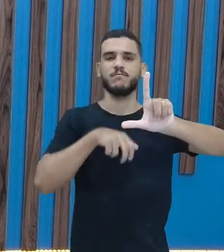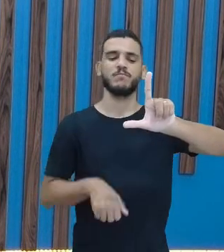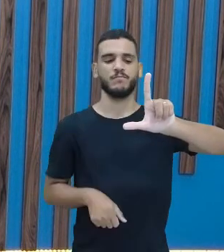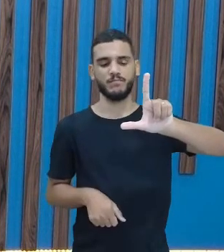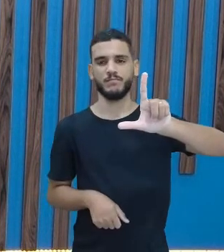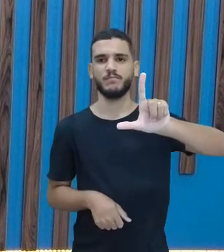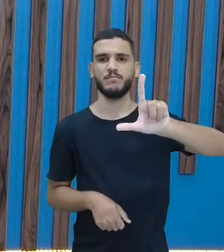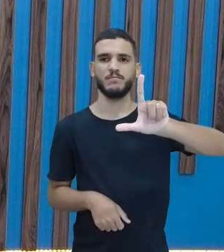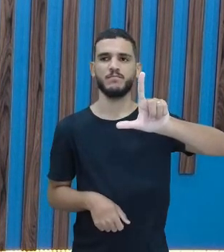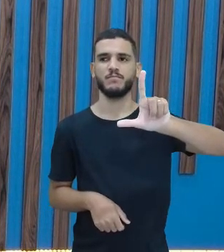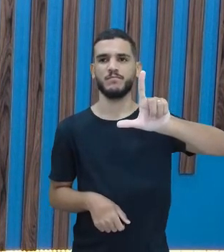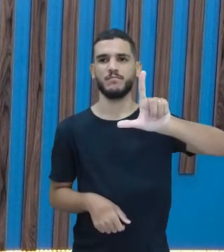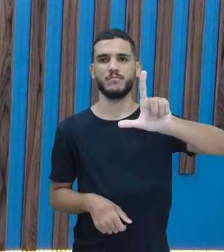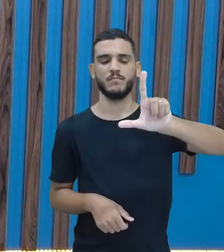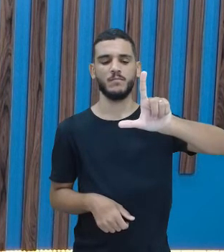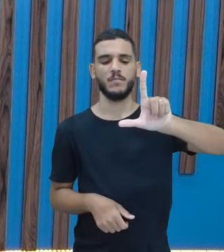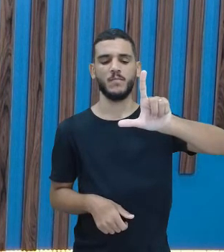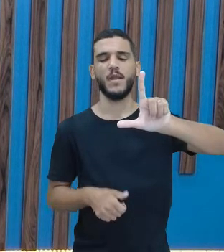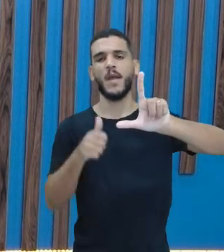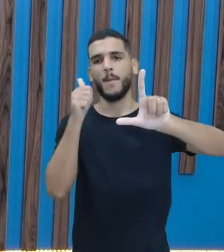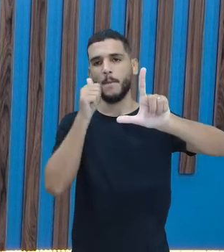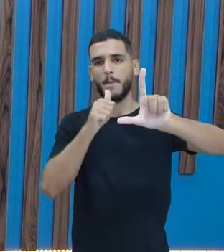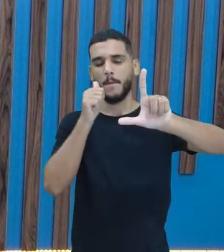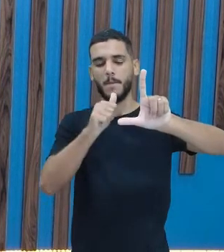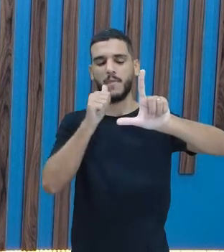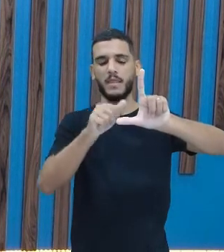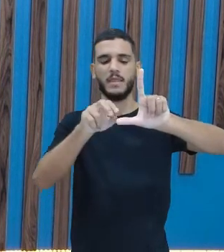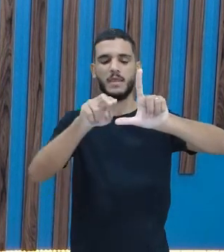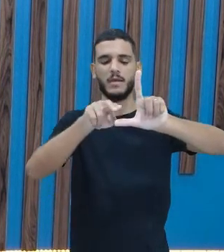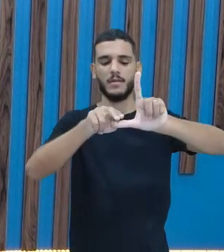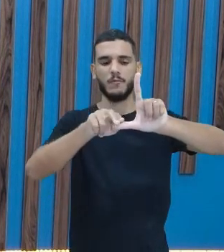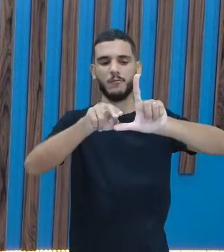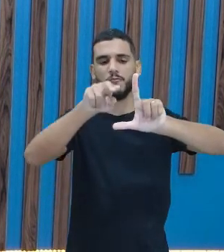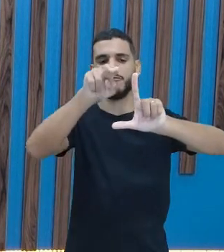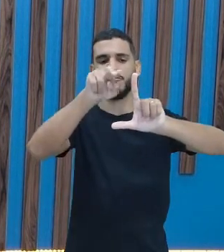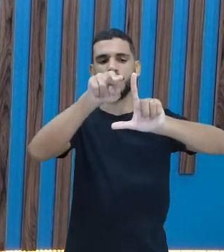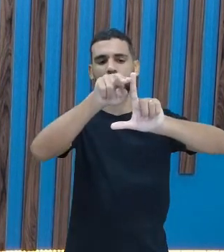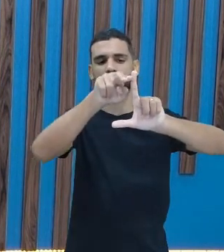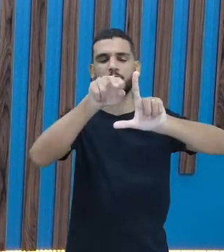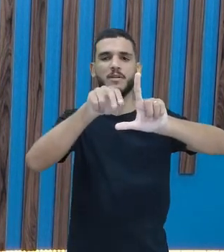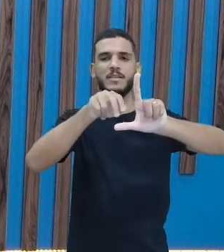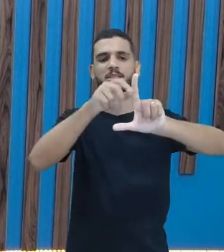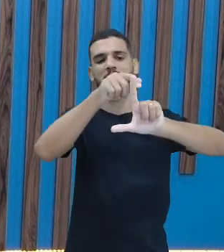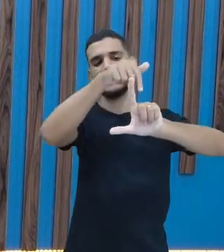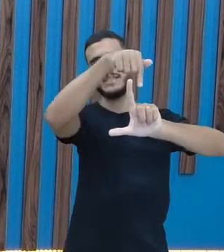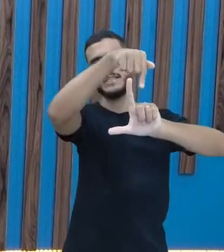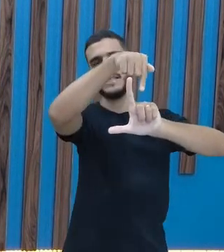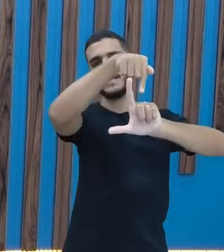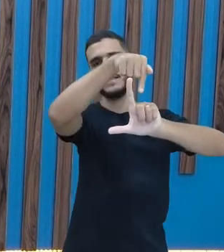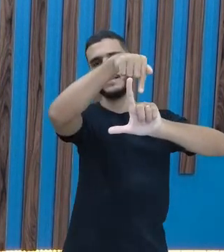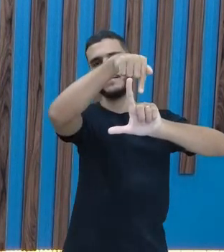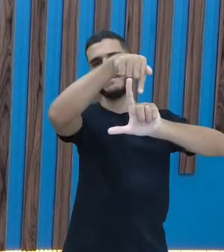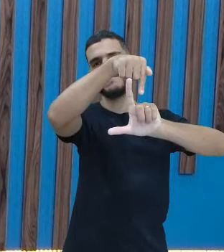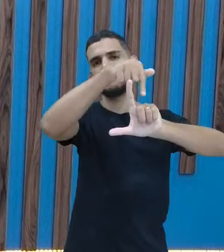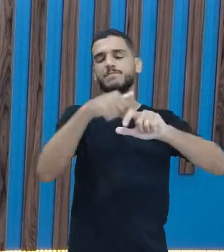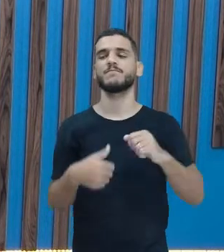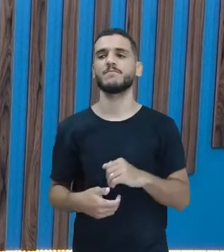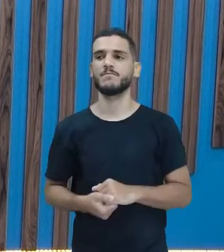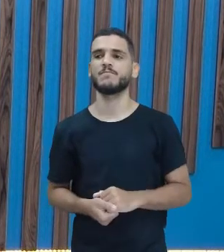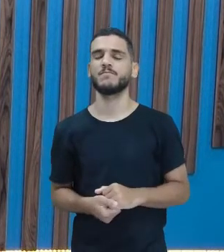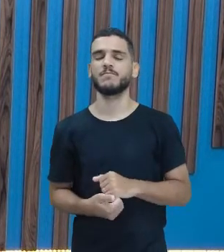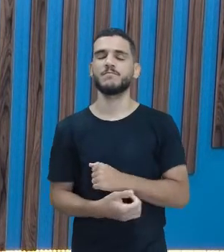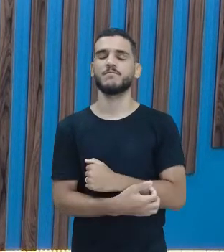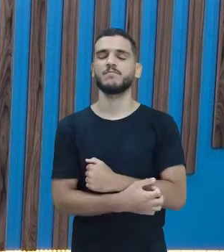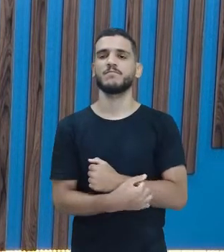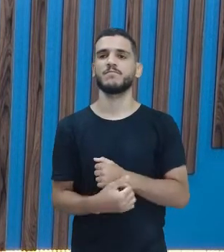votar pela chapa 1 e 7 meninas optando para votar pela chapa 1,